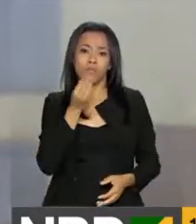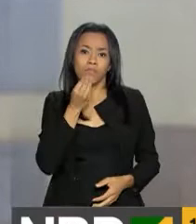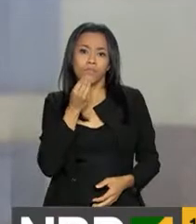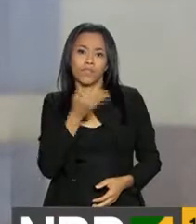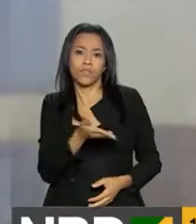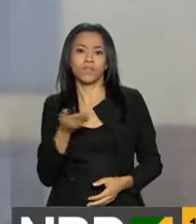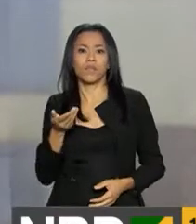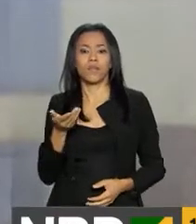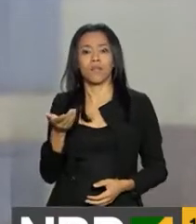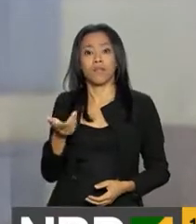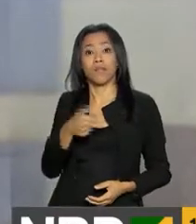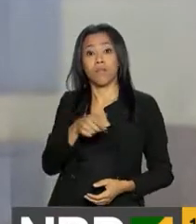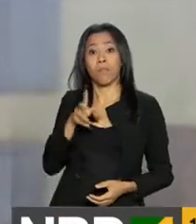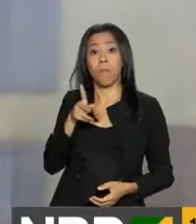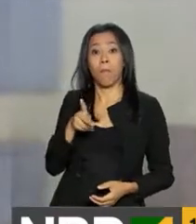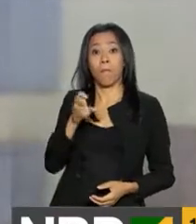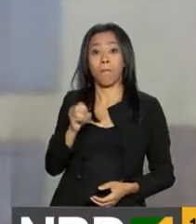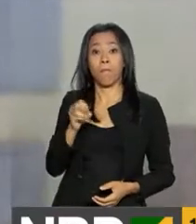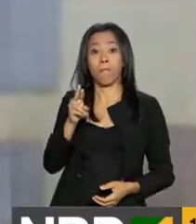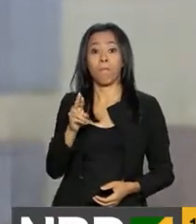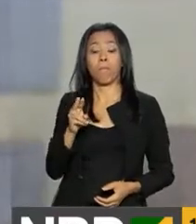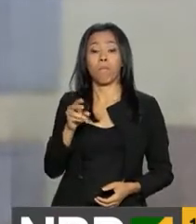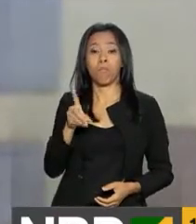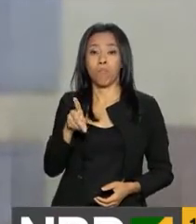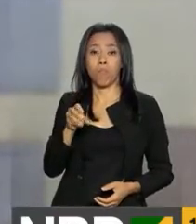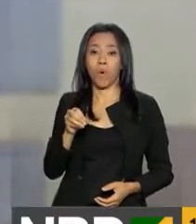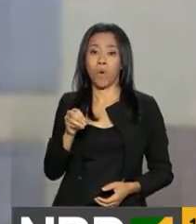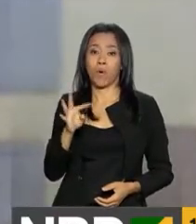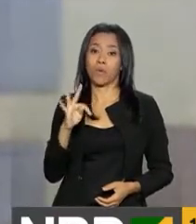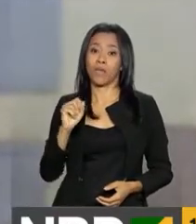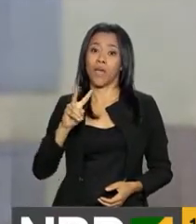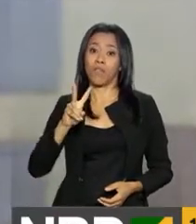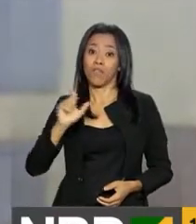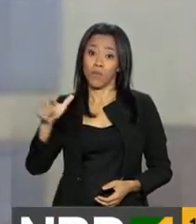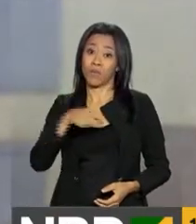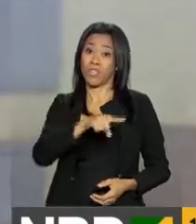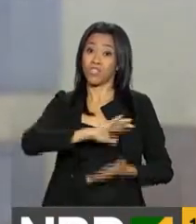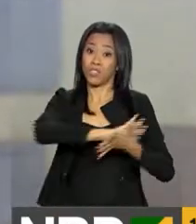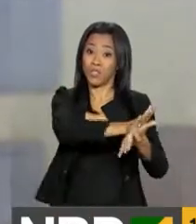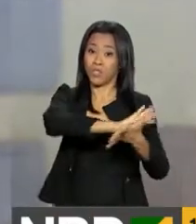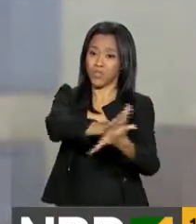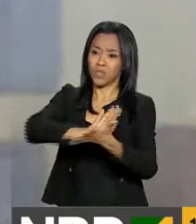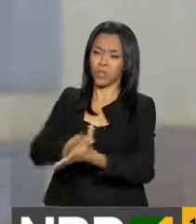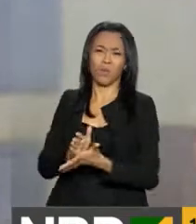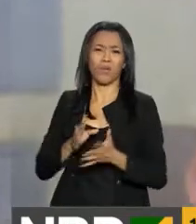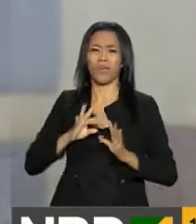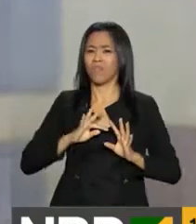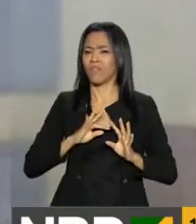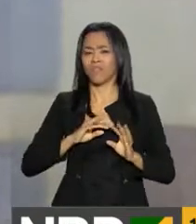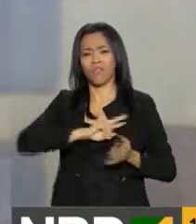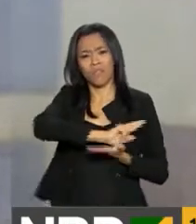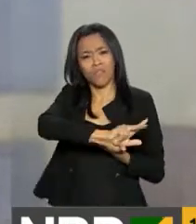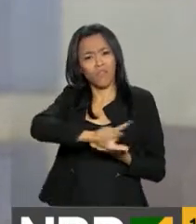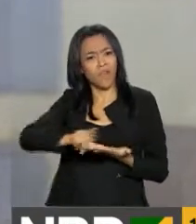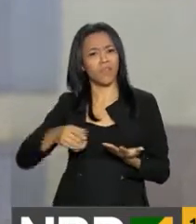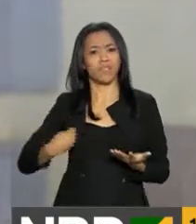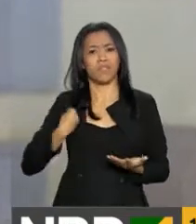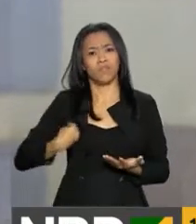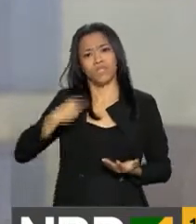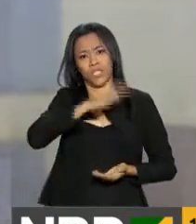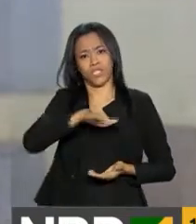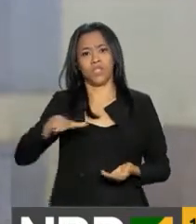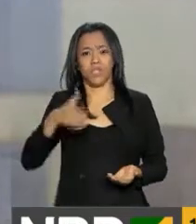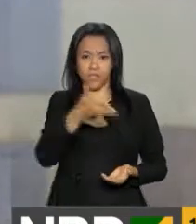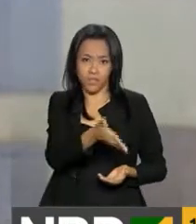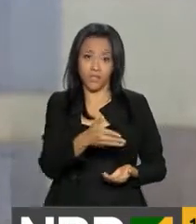potável, destrói a vida de milhares e milhares de crianças. Este é um drama que nós devemos levar muito em conta.